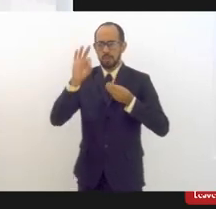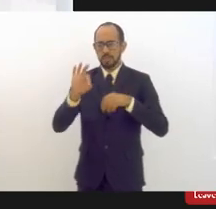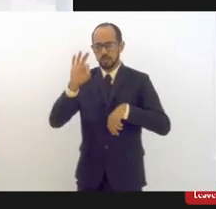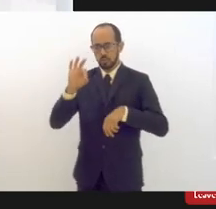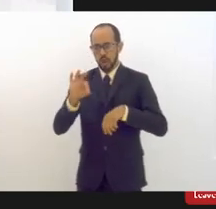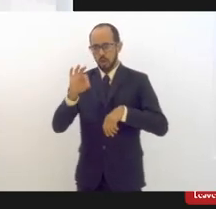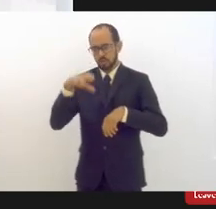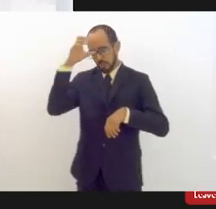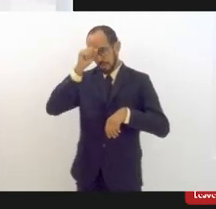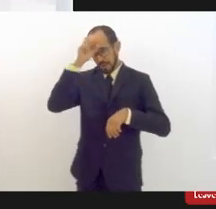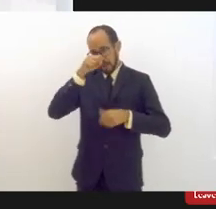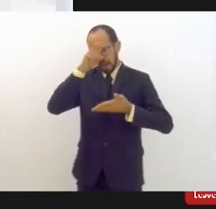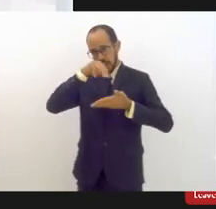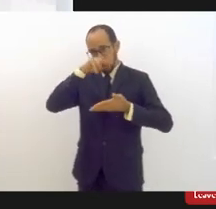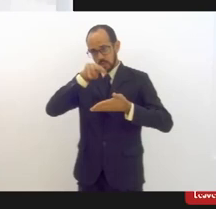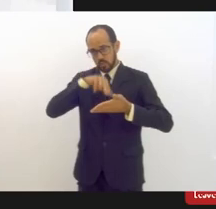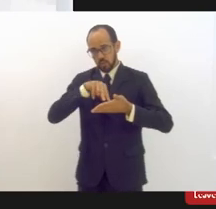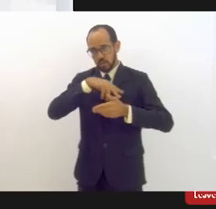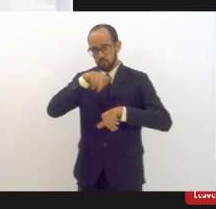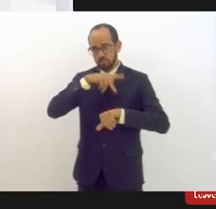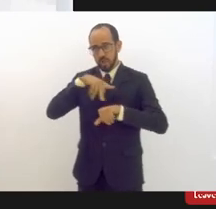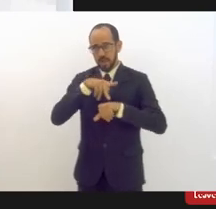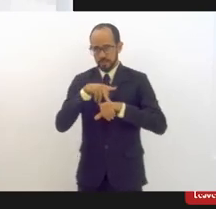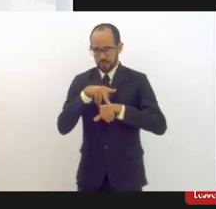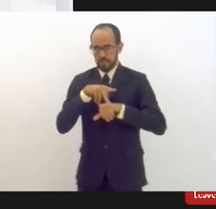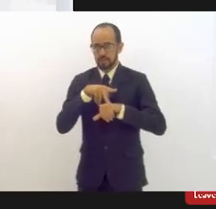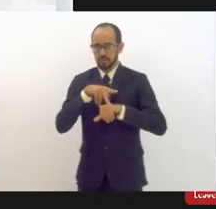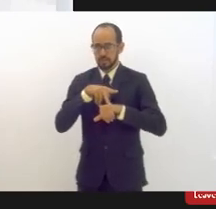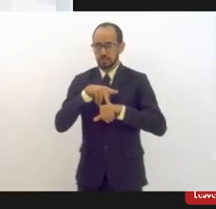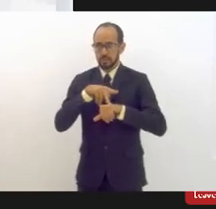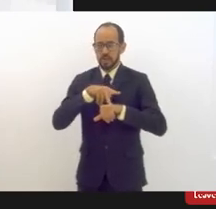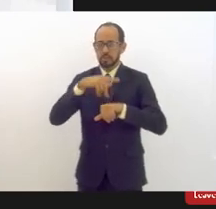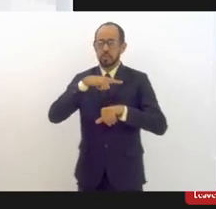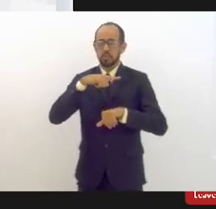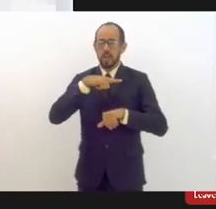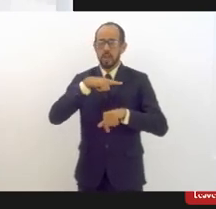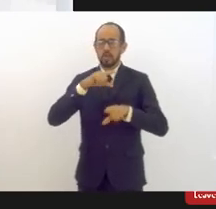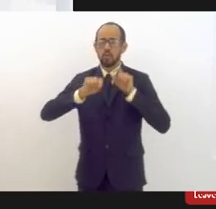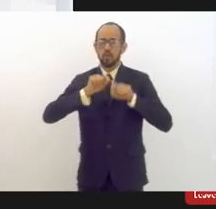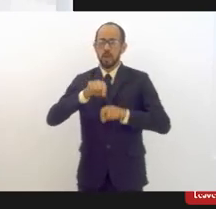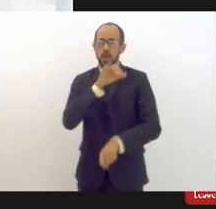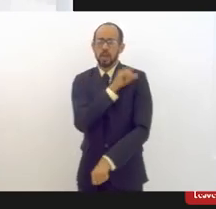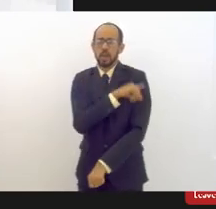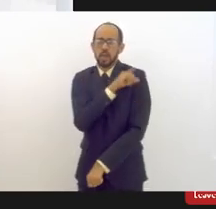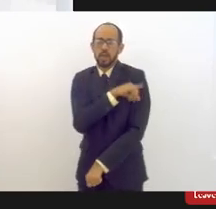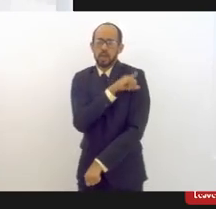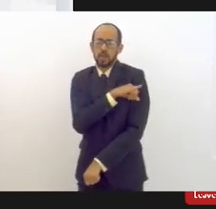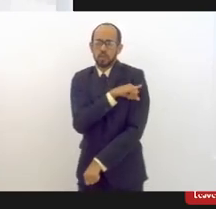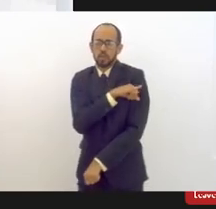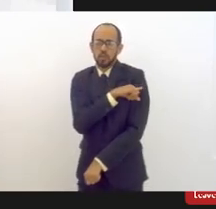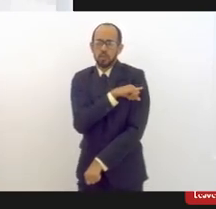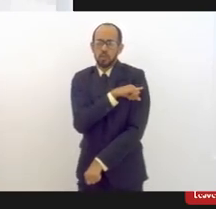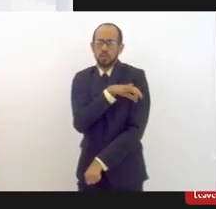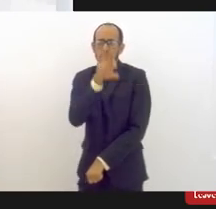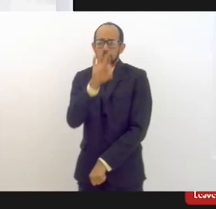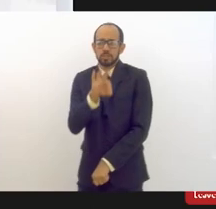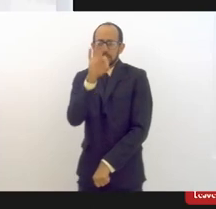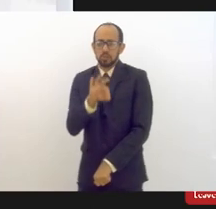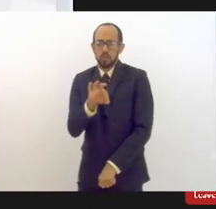segundo os dados da PNAD. Então, a gente tem no Rio de Janeiro um percentual